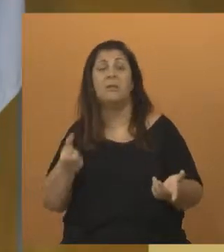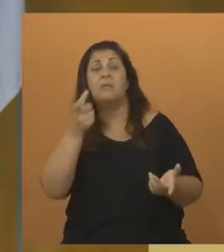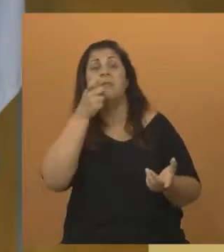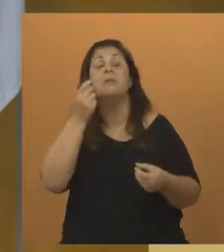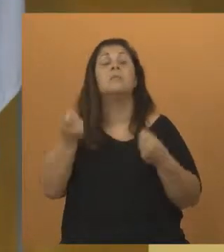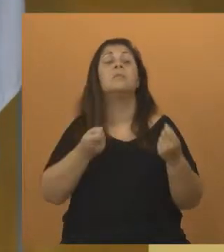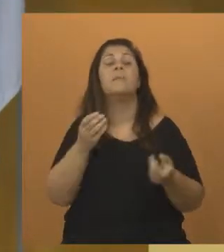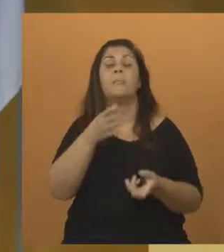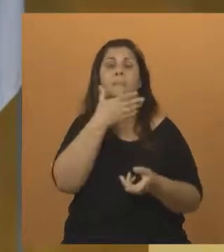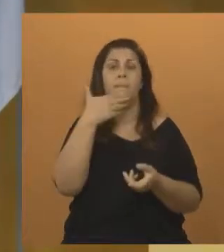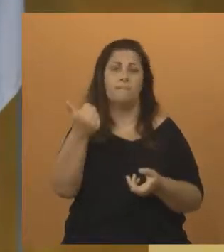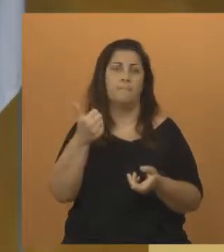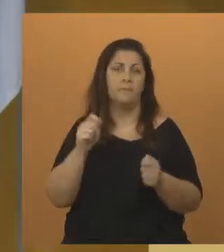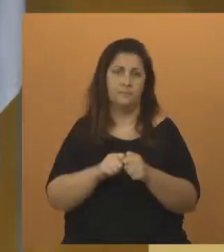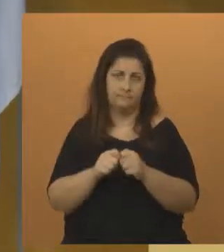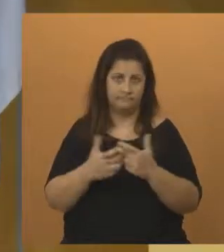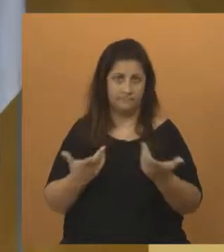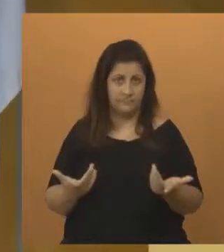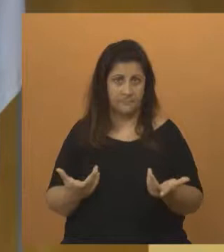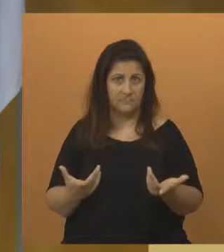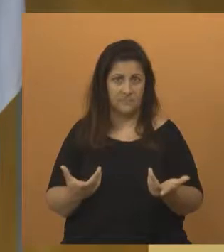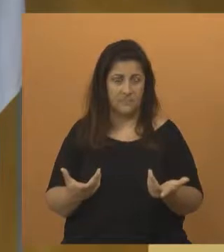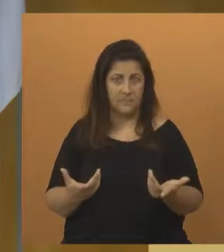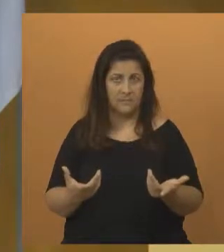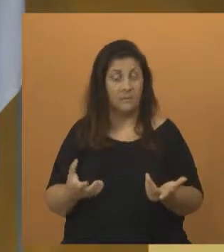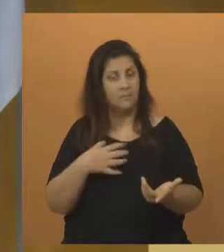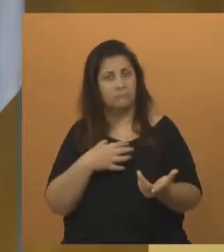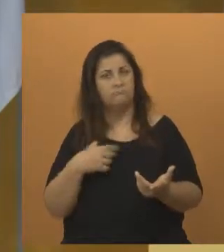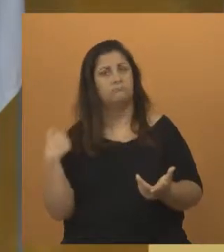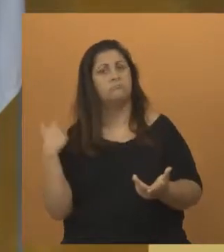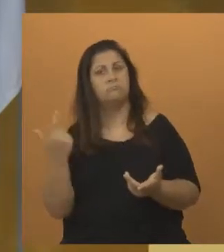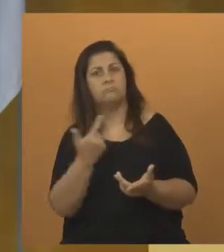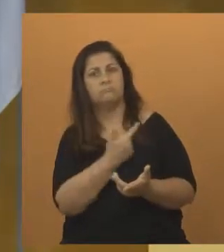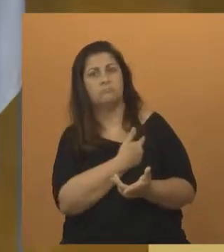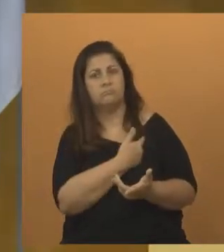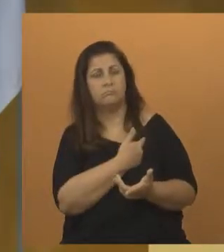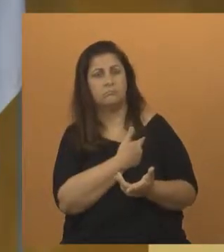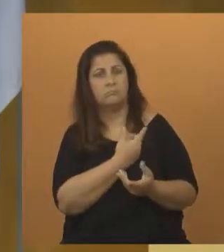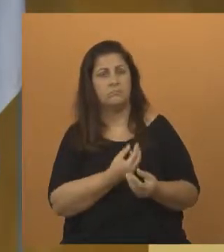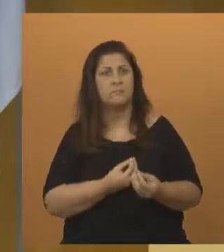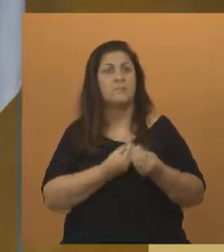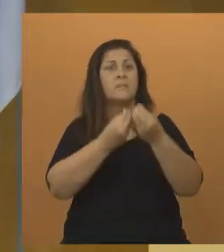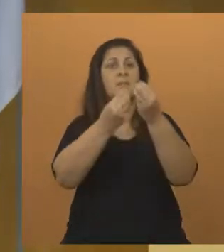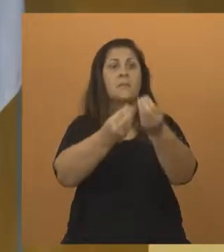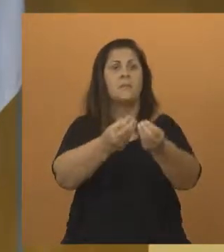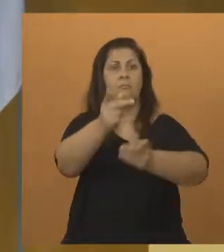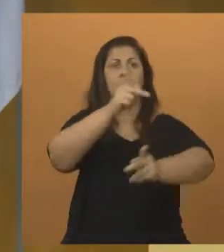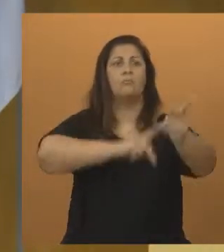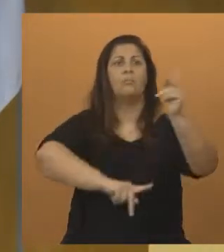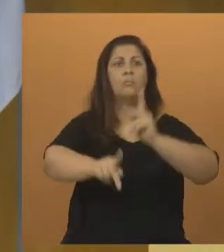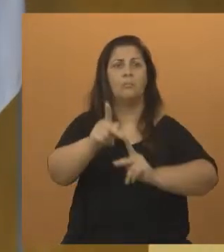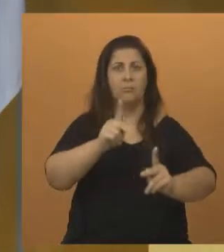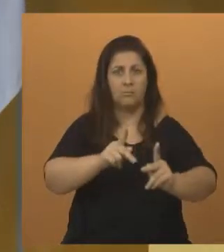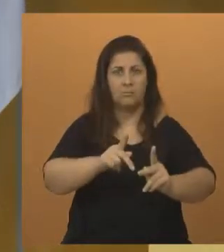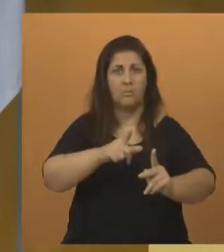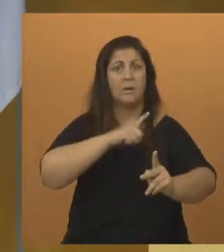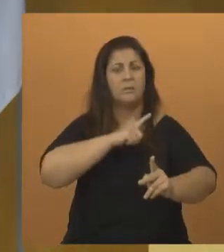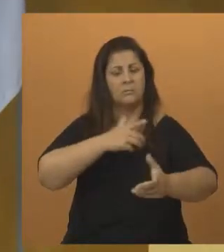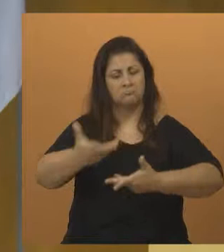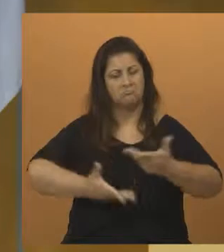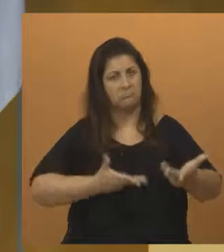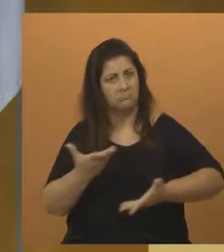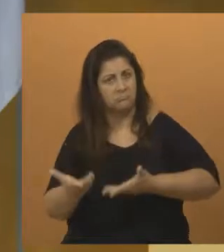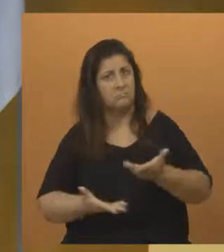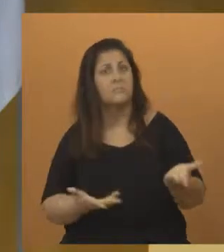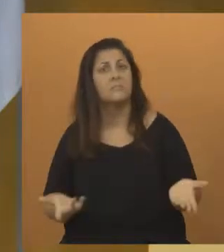Eu acho que é uma forma da gente estar dando à população vai ter serviços